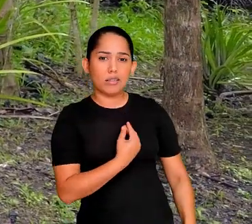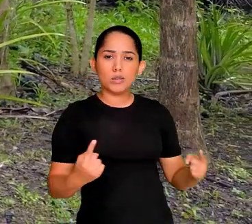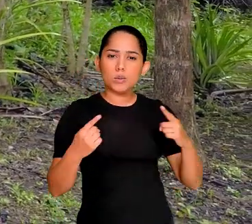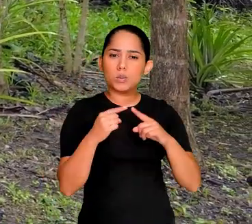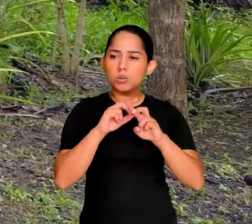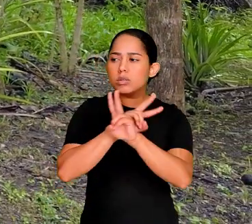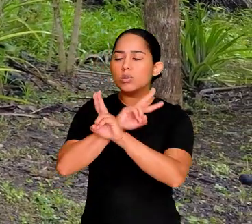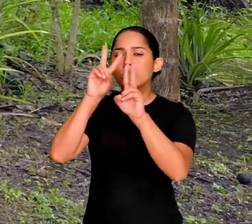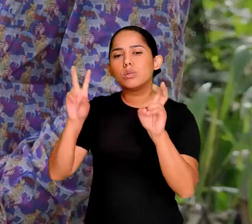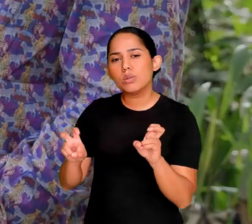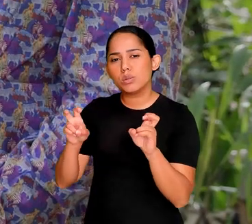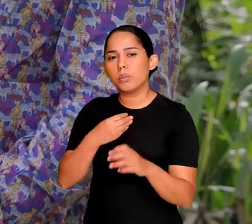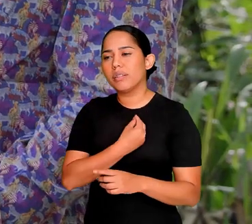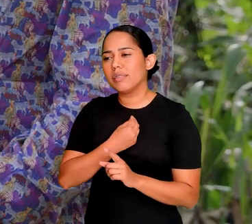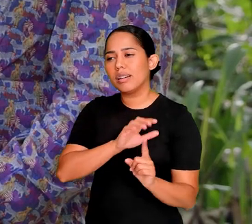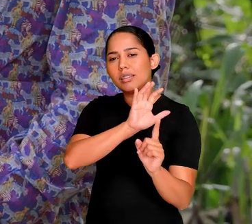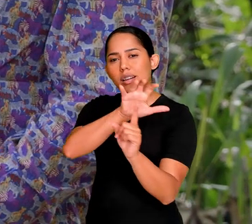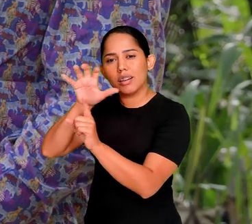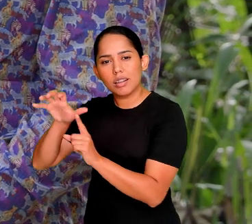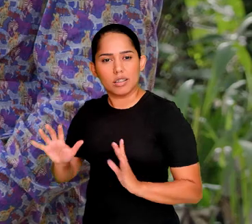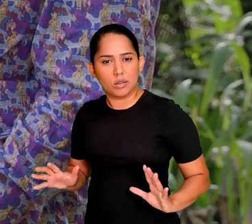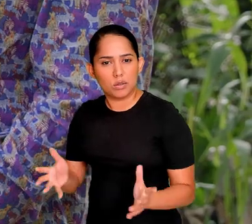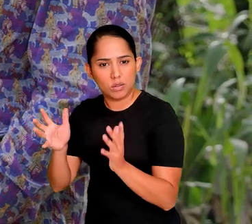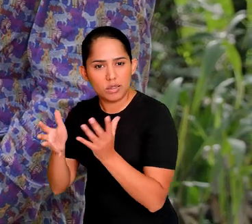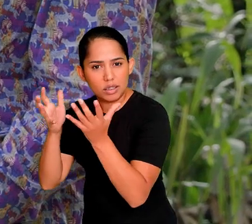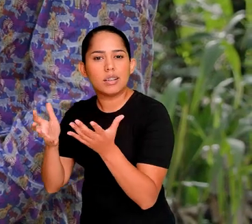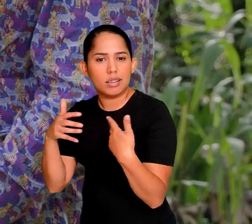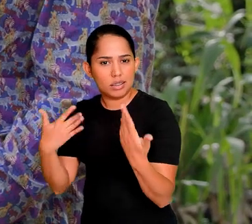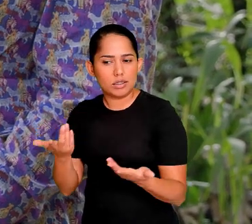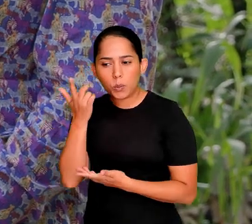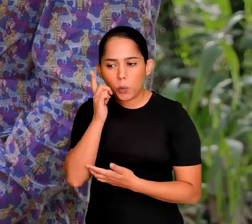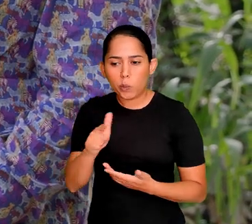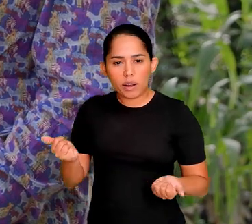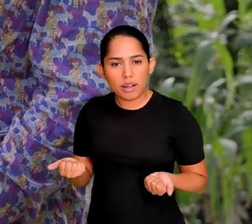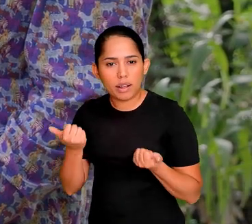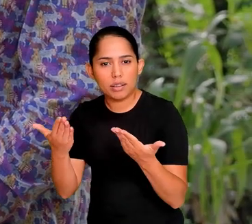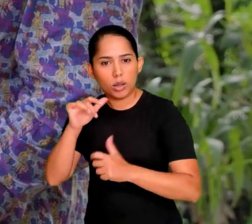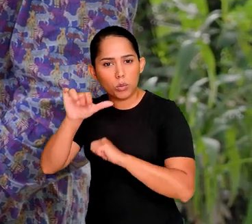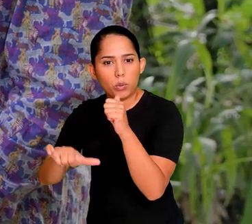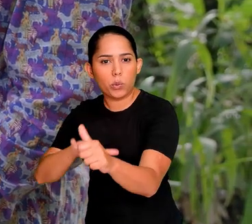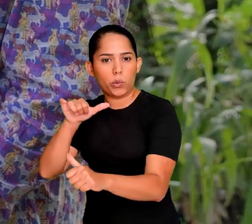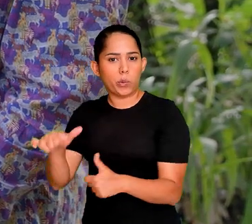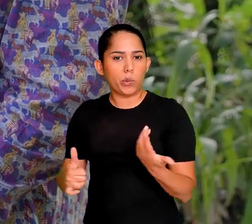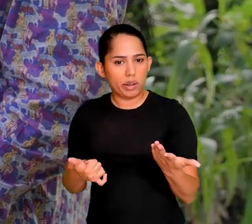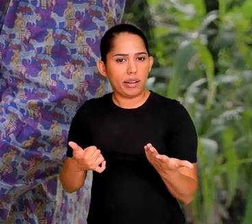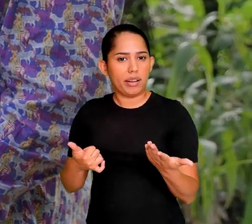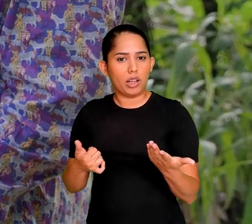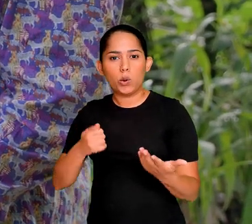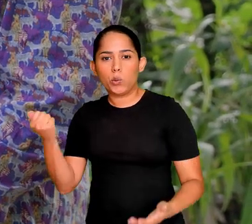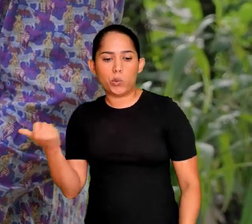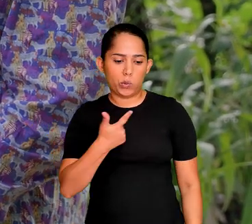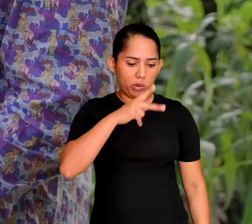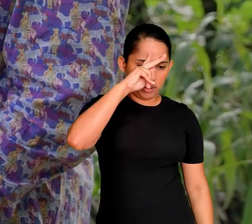Na vida é muito mais sobre as vidas que a gente influencia, né, que a gente consegue servir,